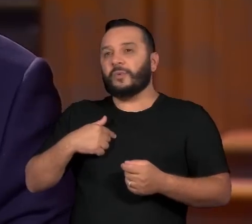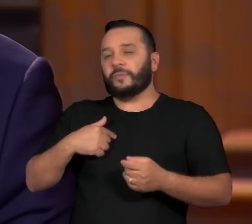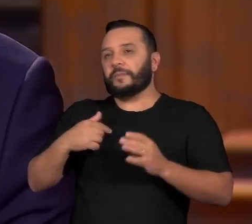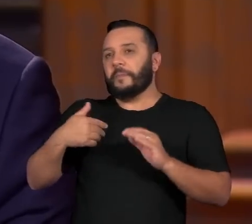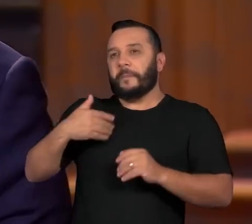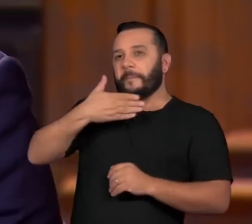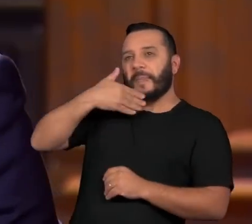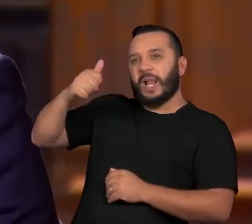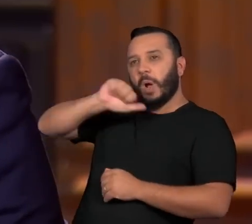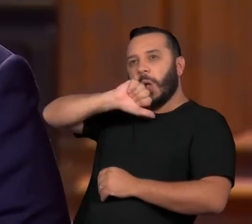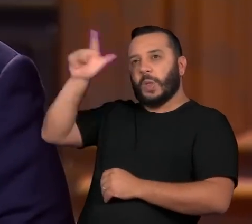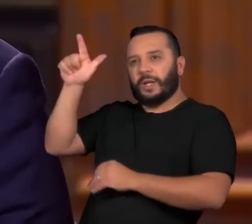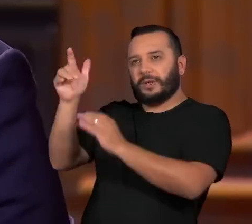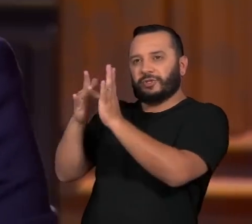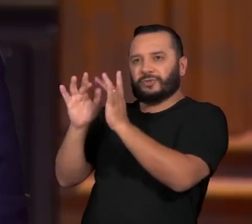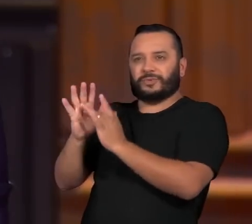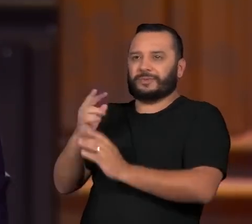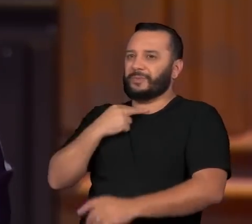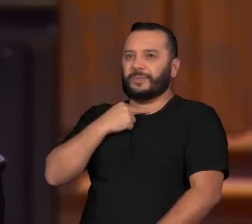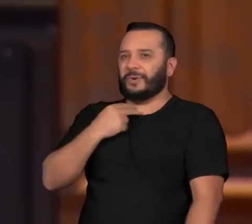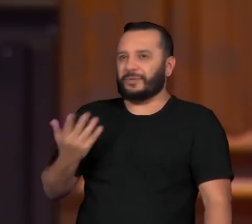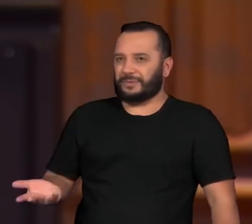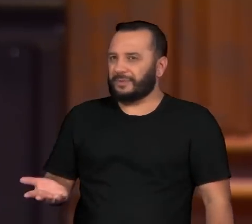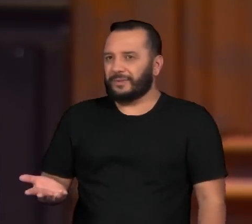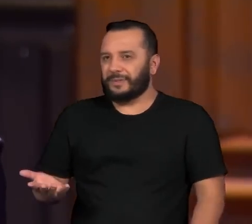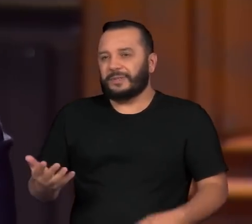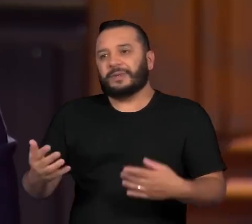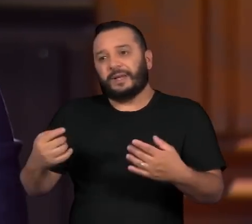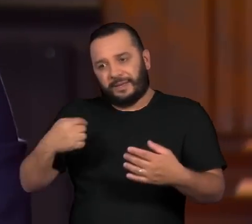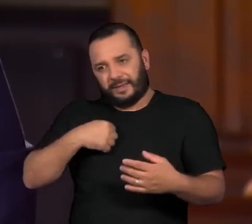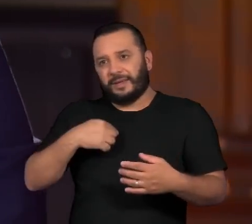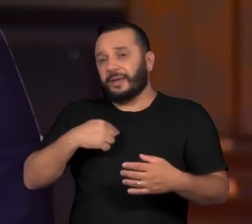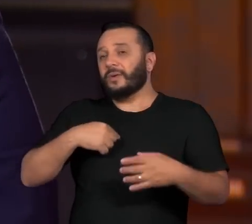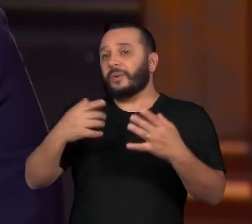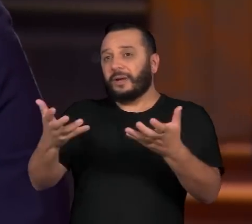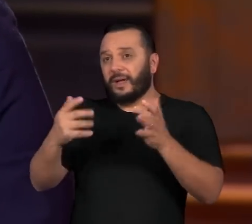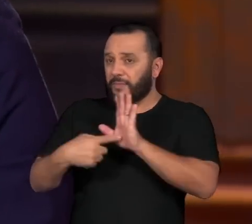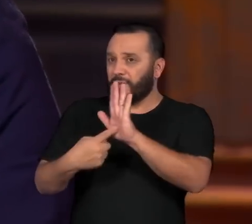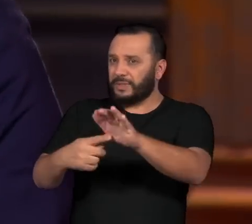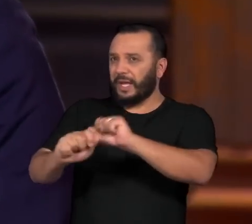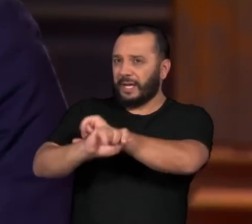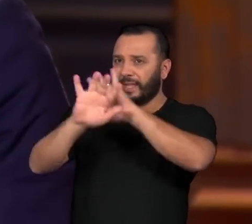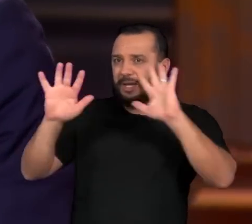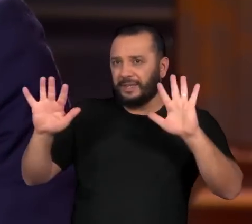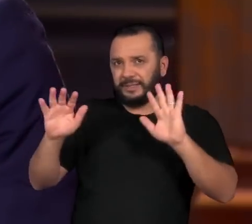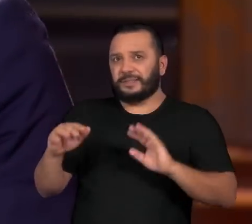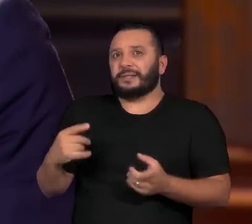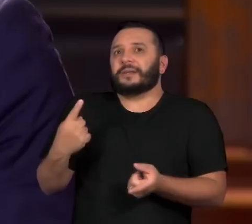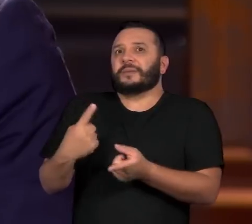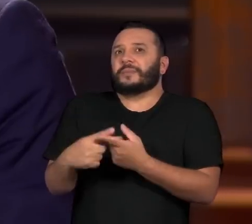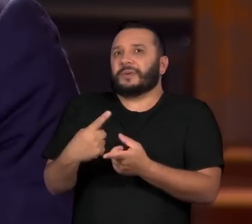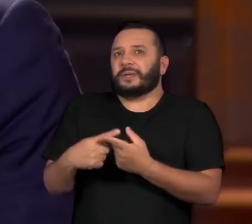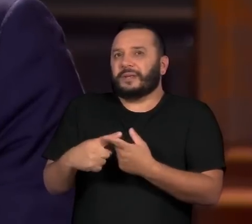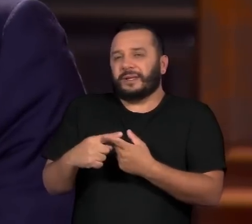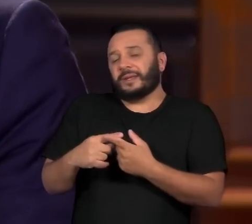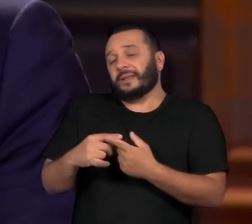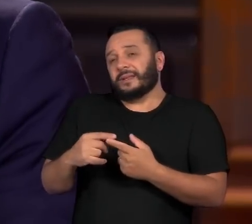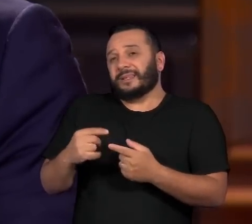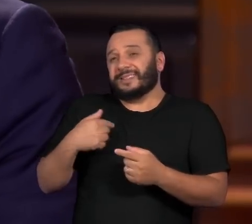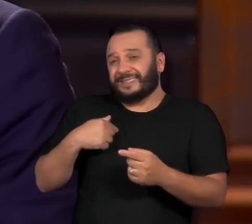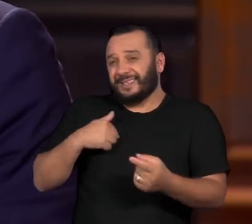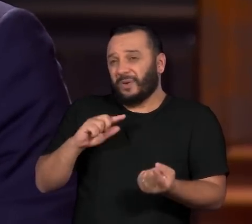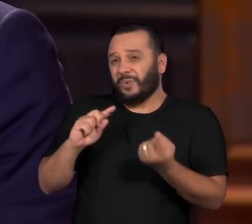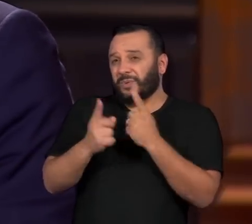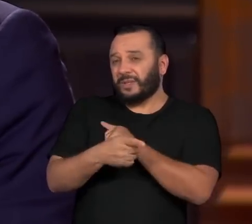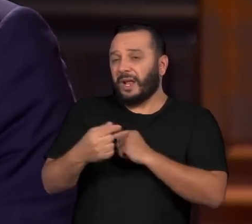muito importante Marcelo, ter clareza disso. Caso contrário, a gente se torna um profeta